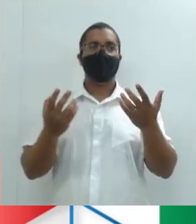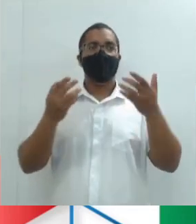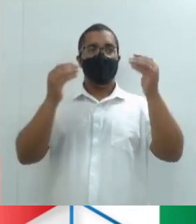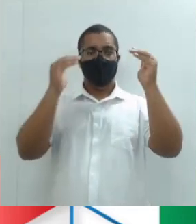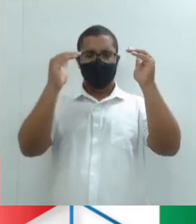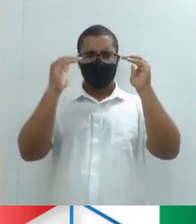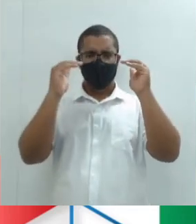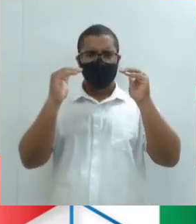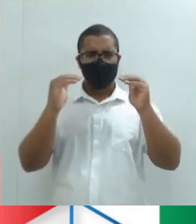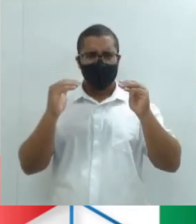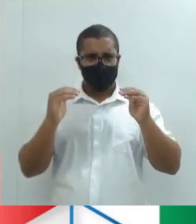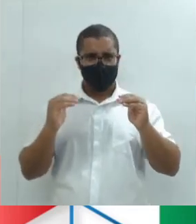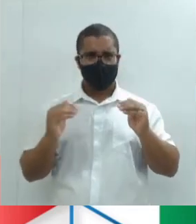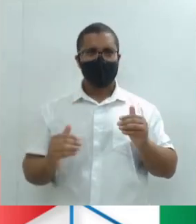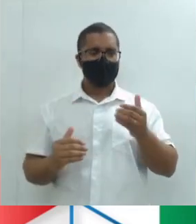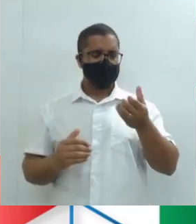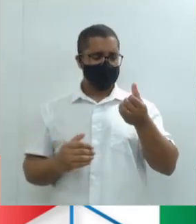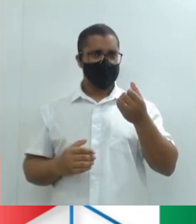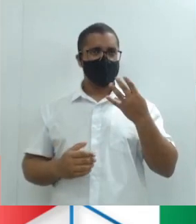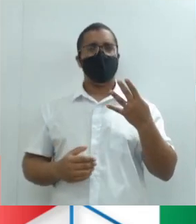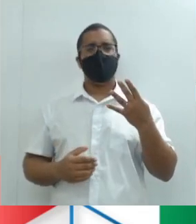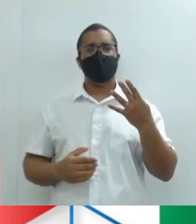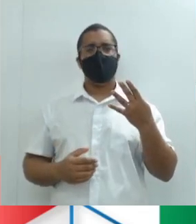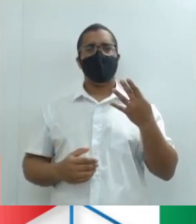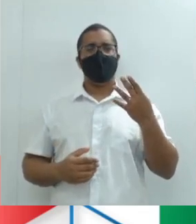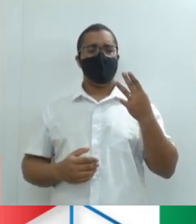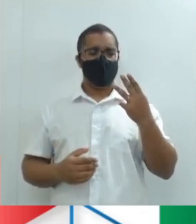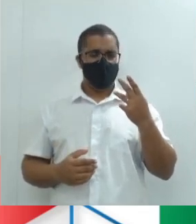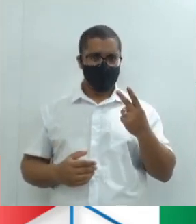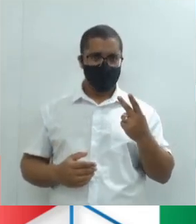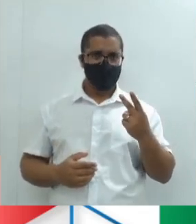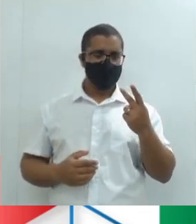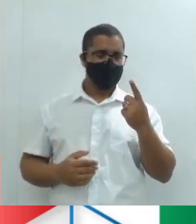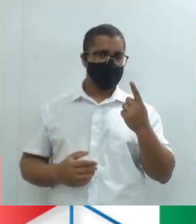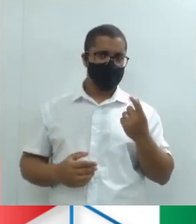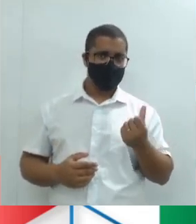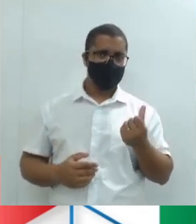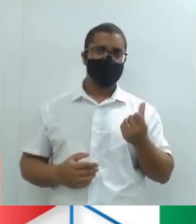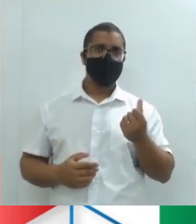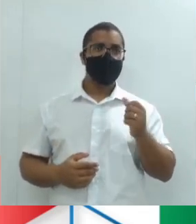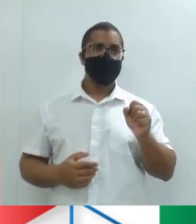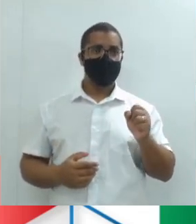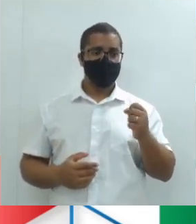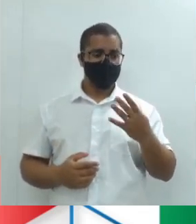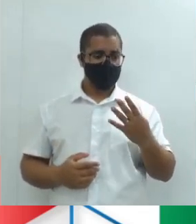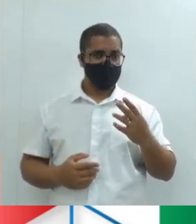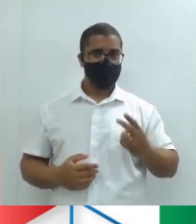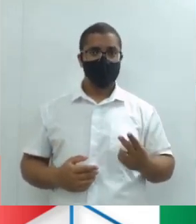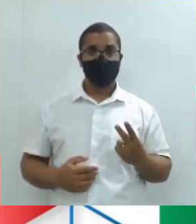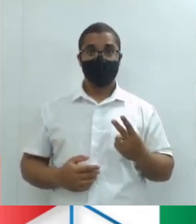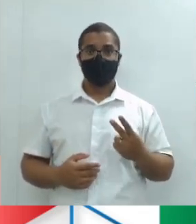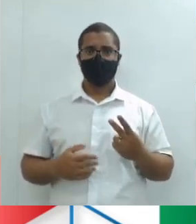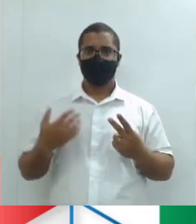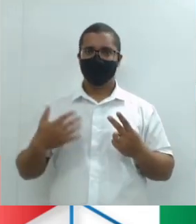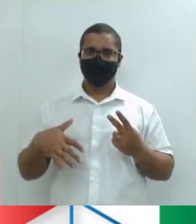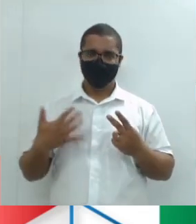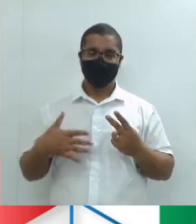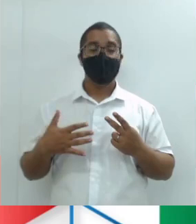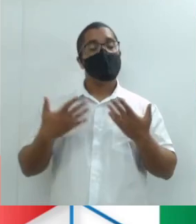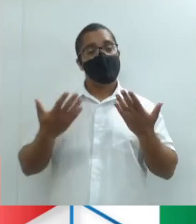2, vou ter 64, 32, 16, 8, 4 e 2. Tranquilo?